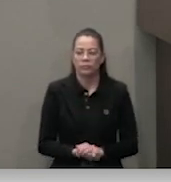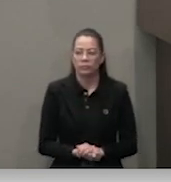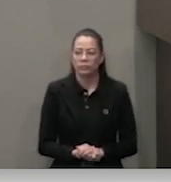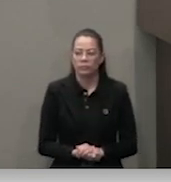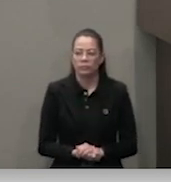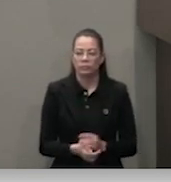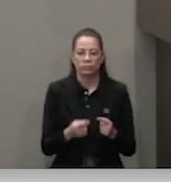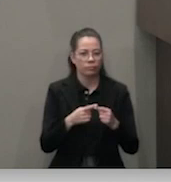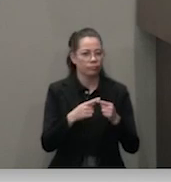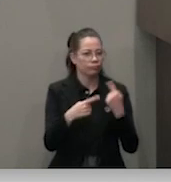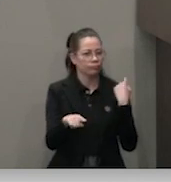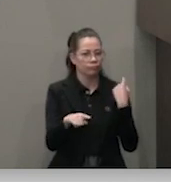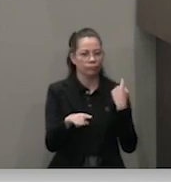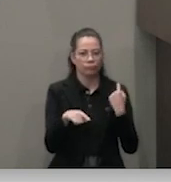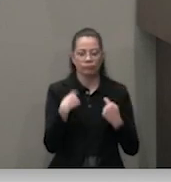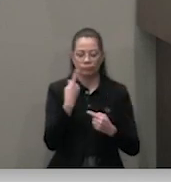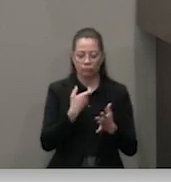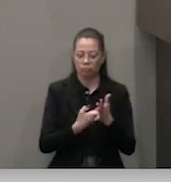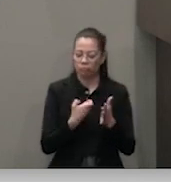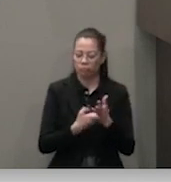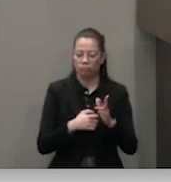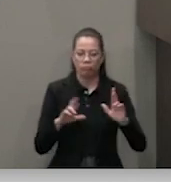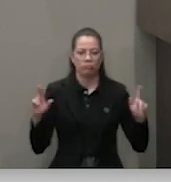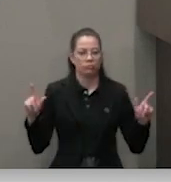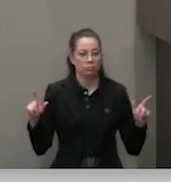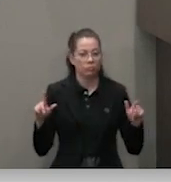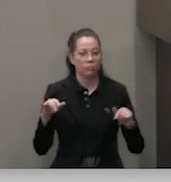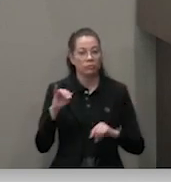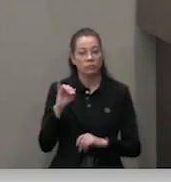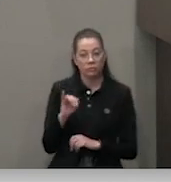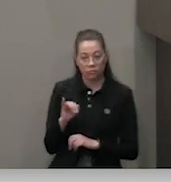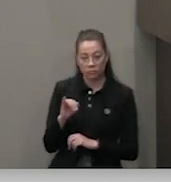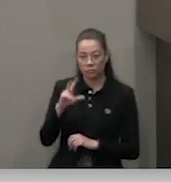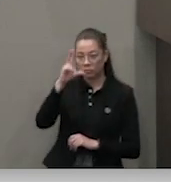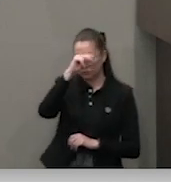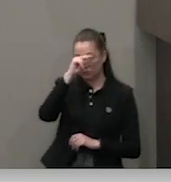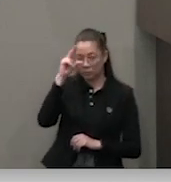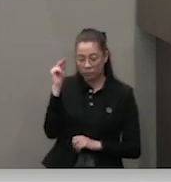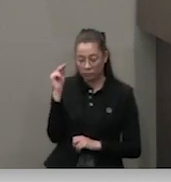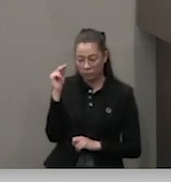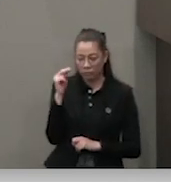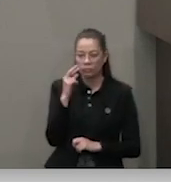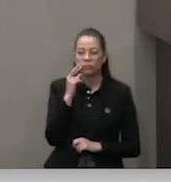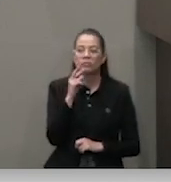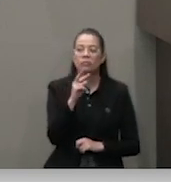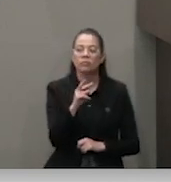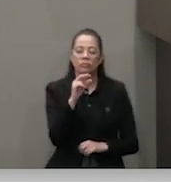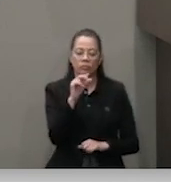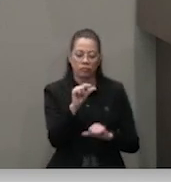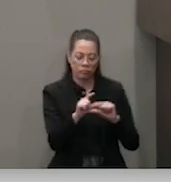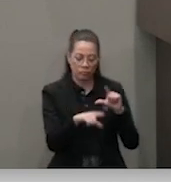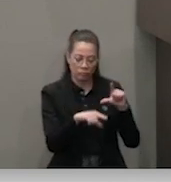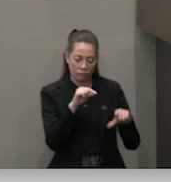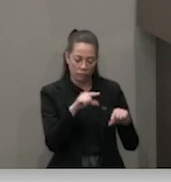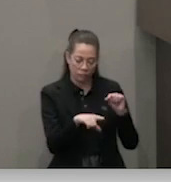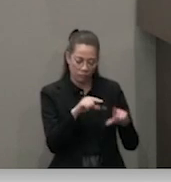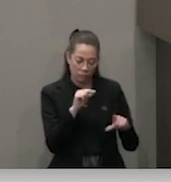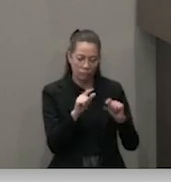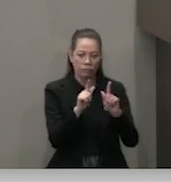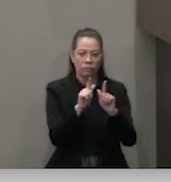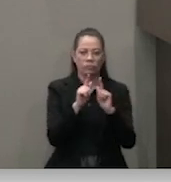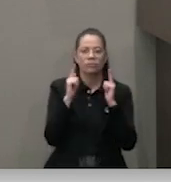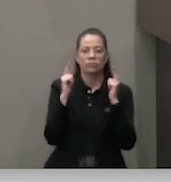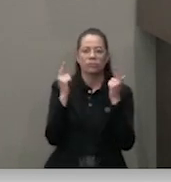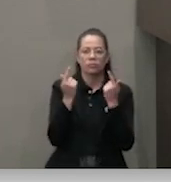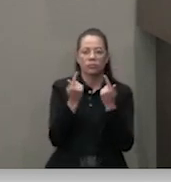não é esta a nossa luta Então se o prefeito vê como uma alternativa Essa